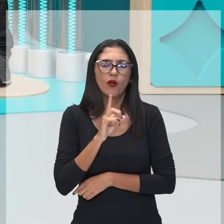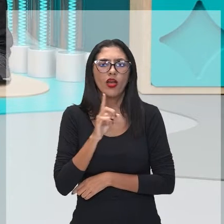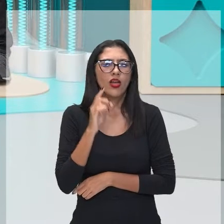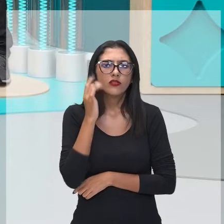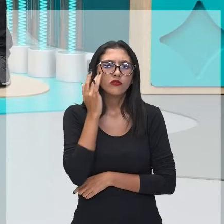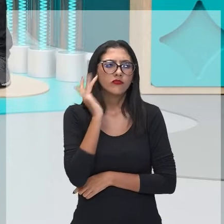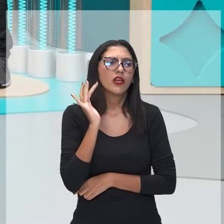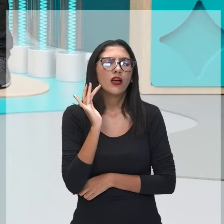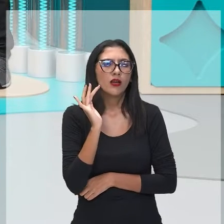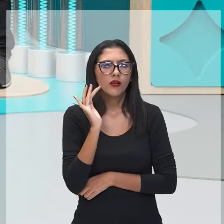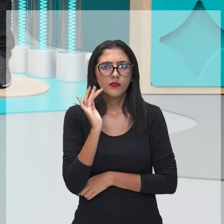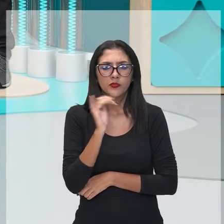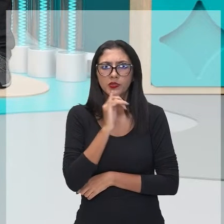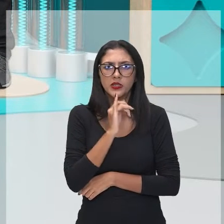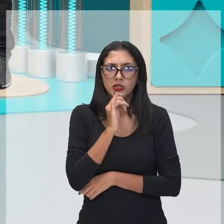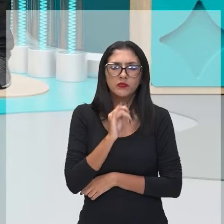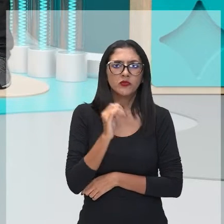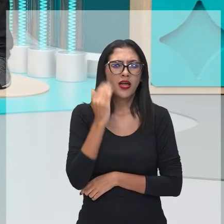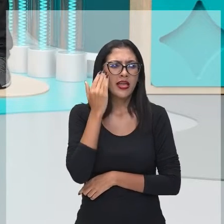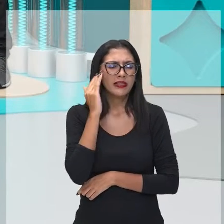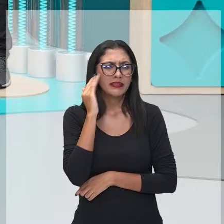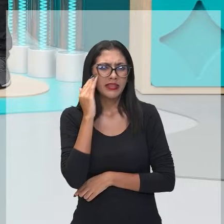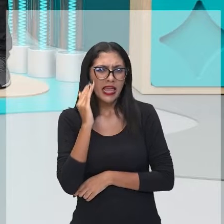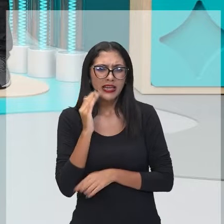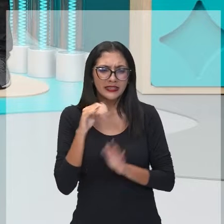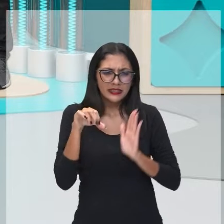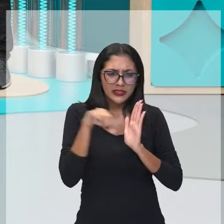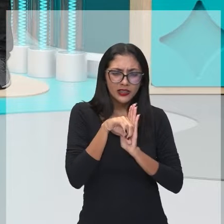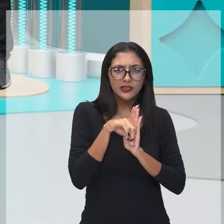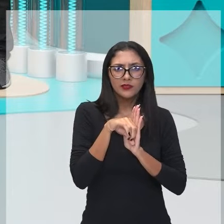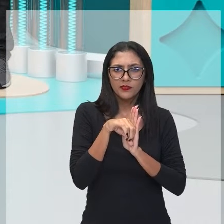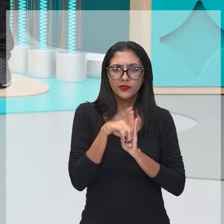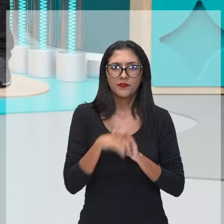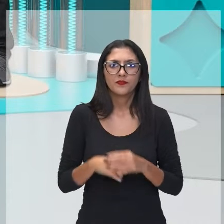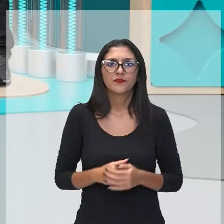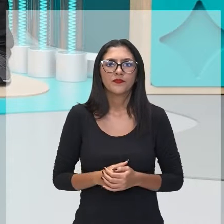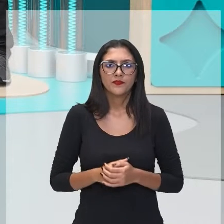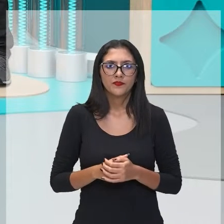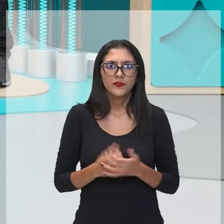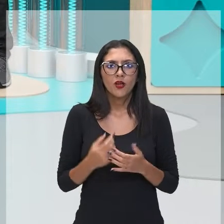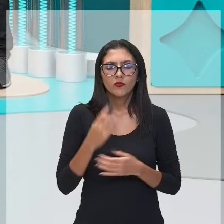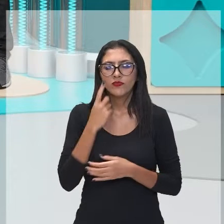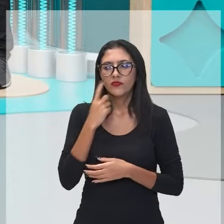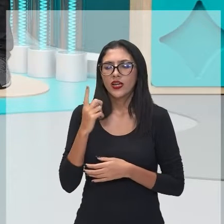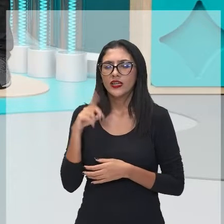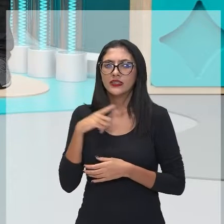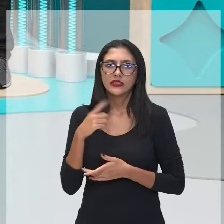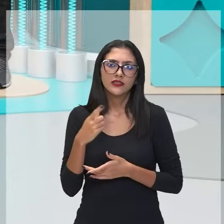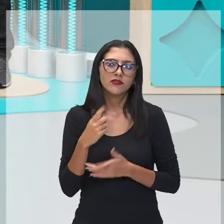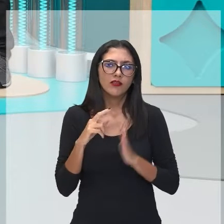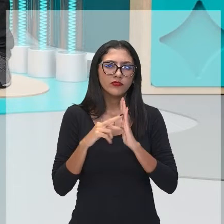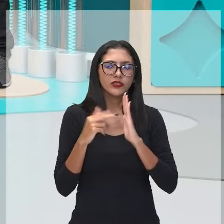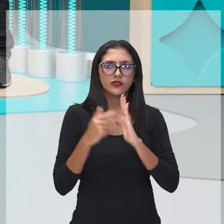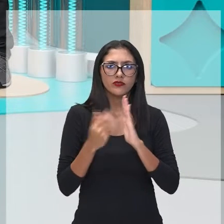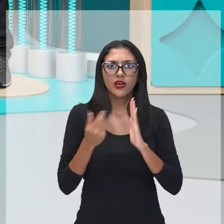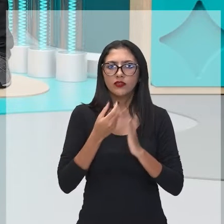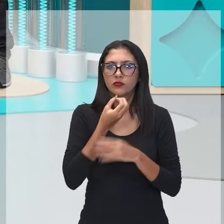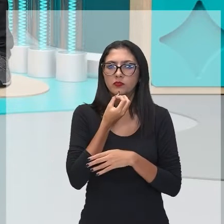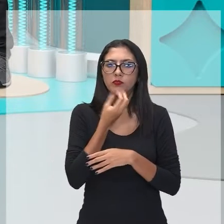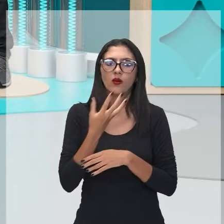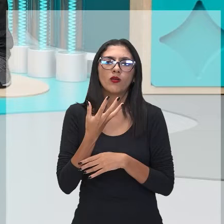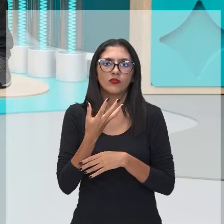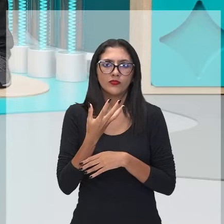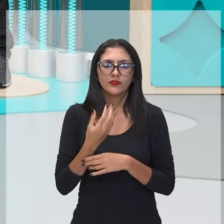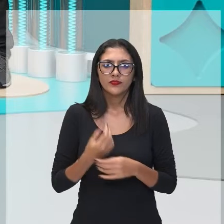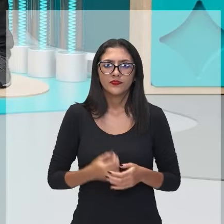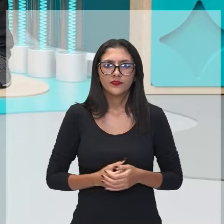ou não, quando realmente comete um crime. Perceba que ele diz que é uma providência que se impõe se